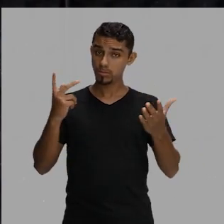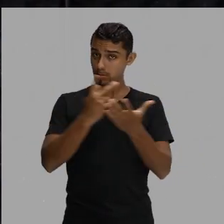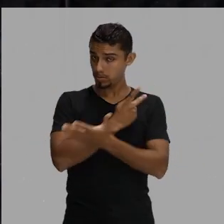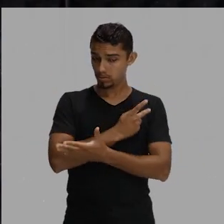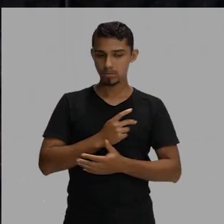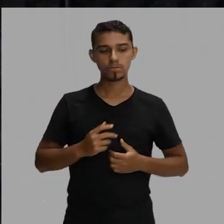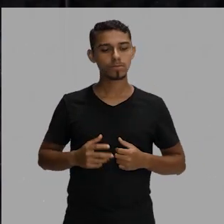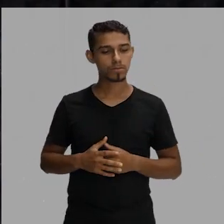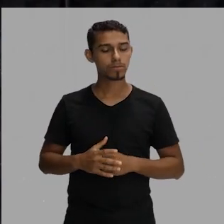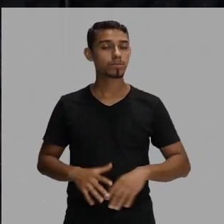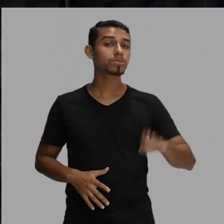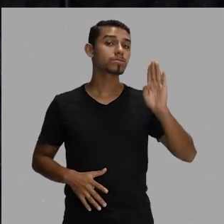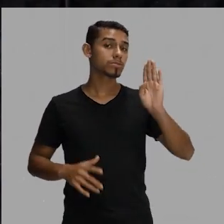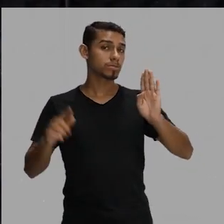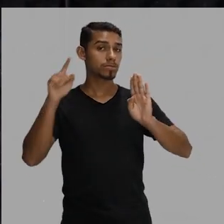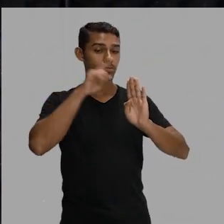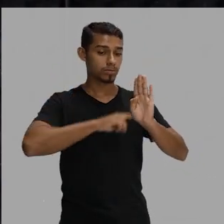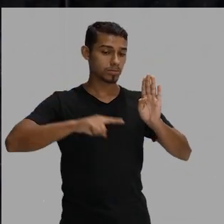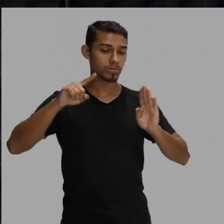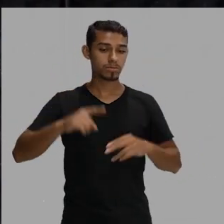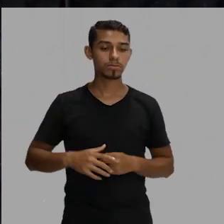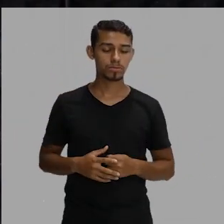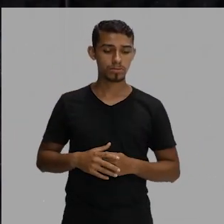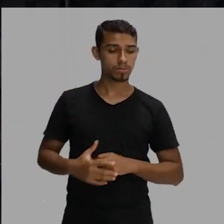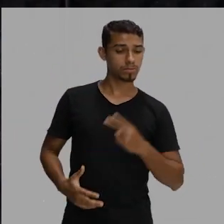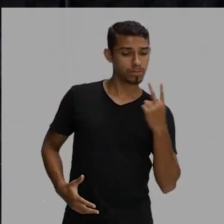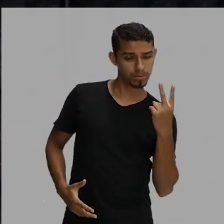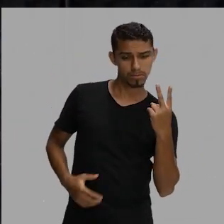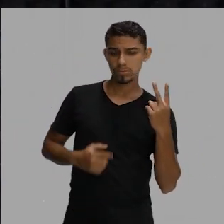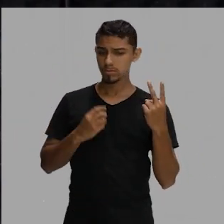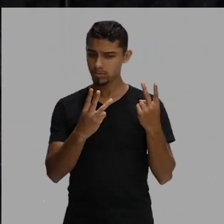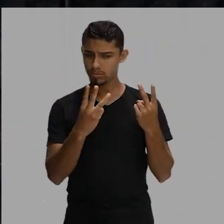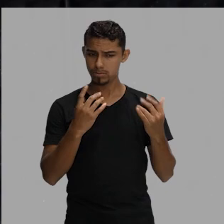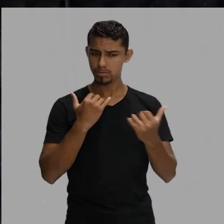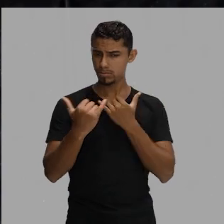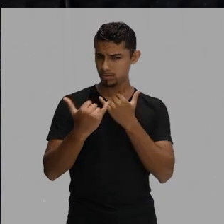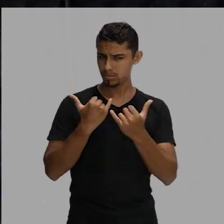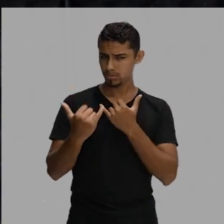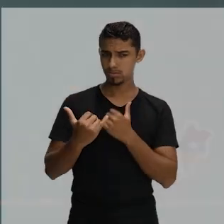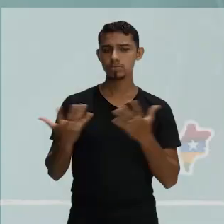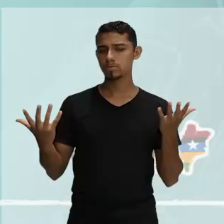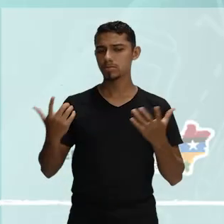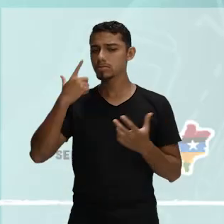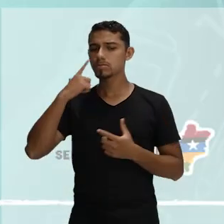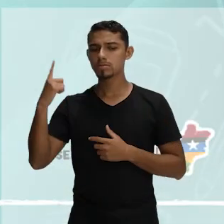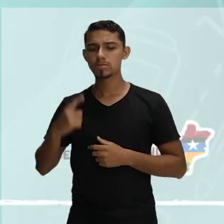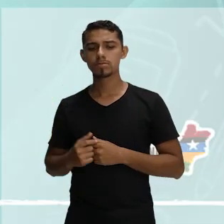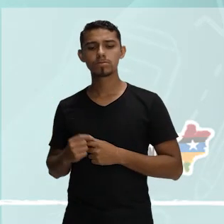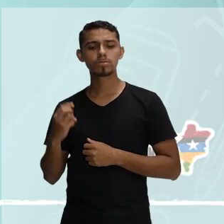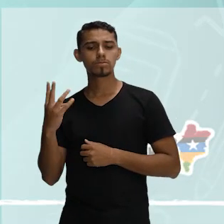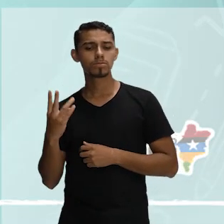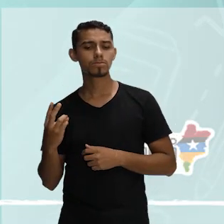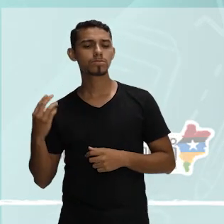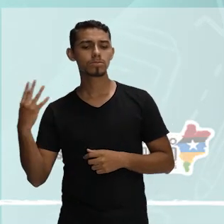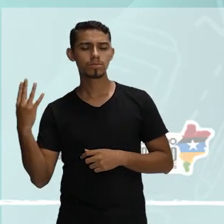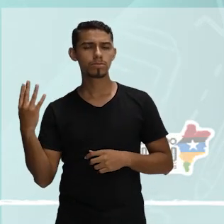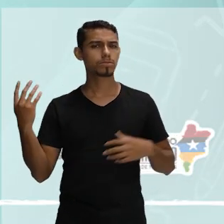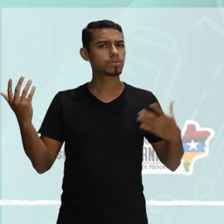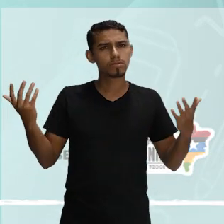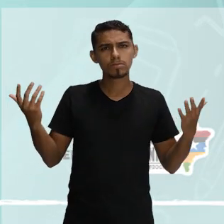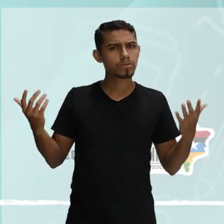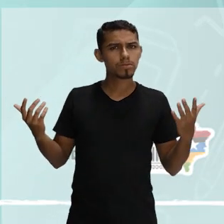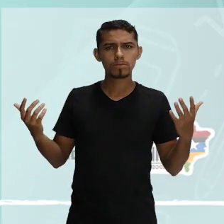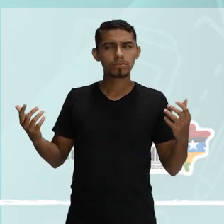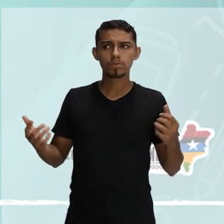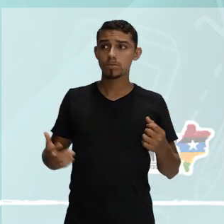por conta disso. 2 e 3 são parentes mais próximos do que 3 e 4. Quem é 2 e 3?